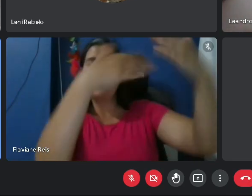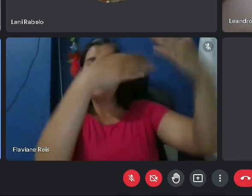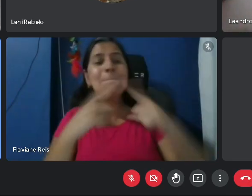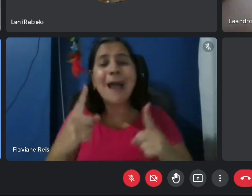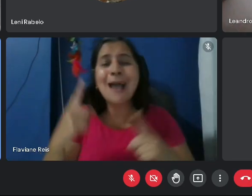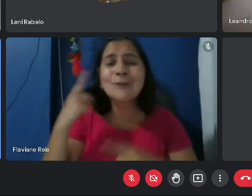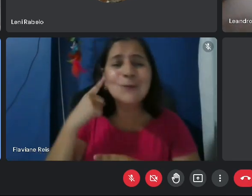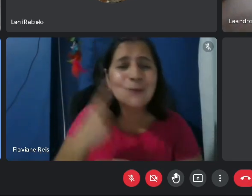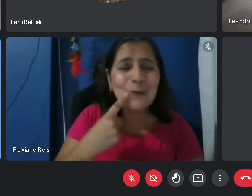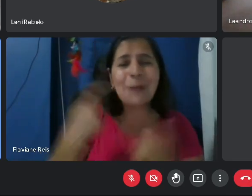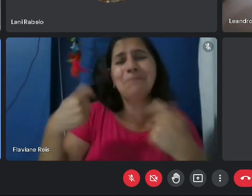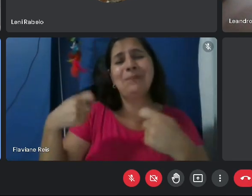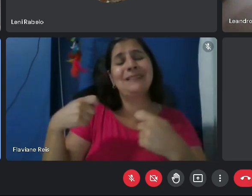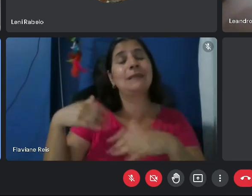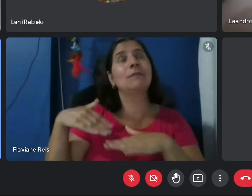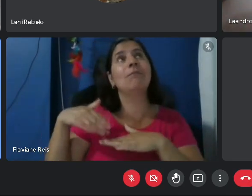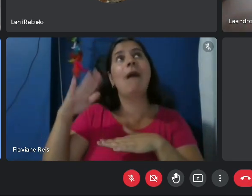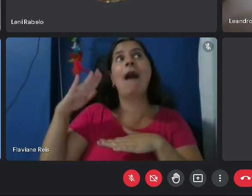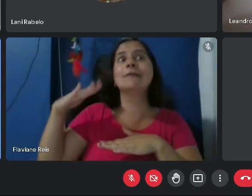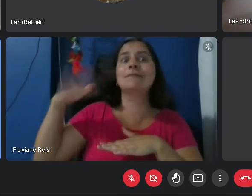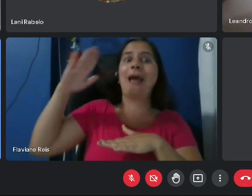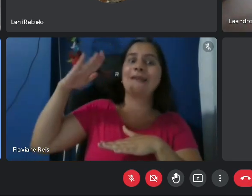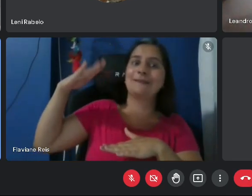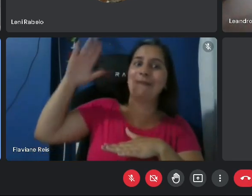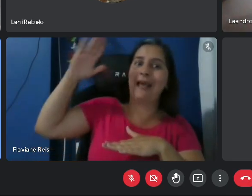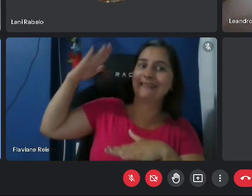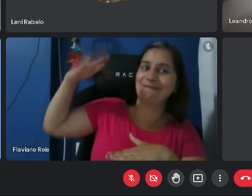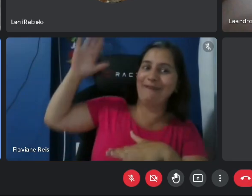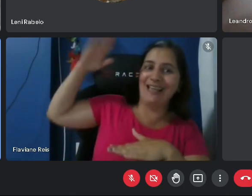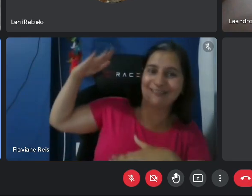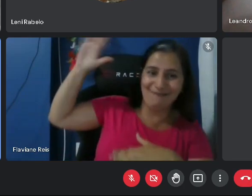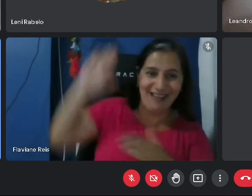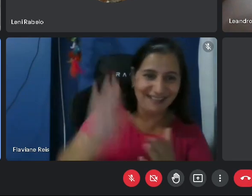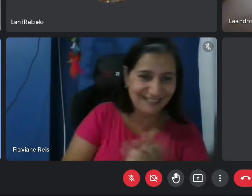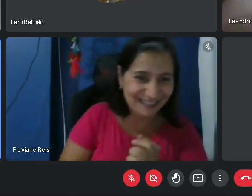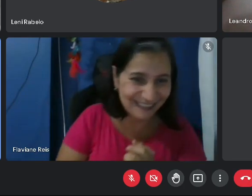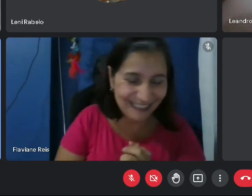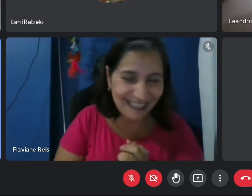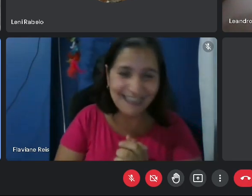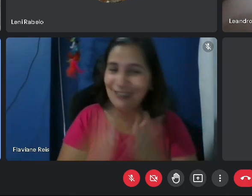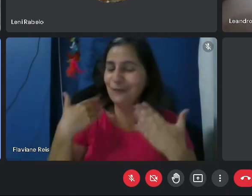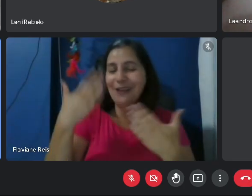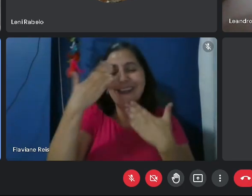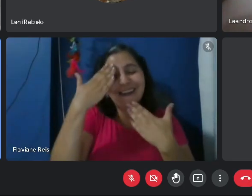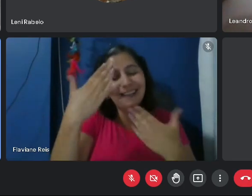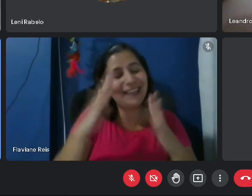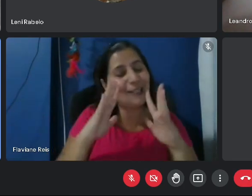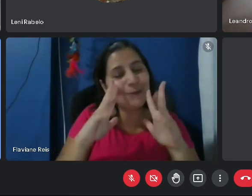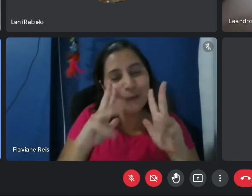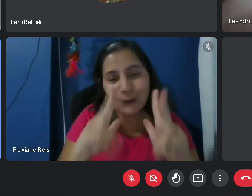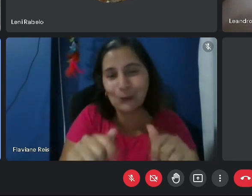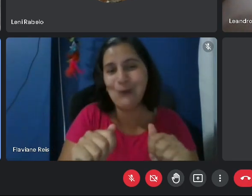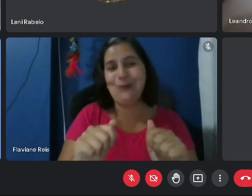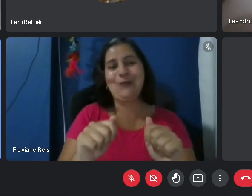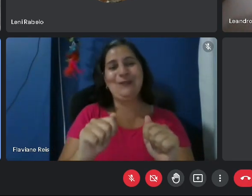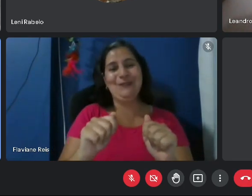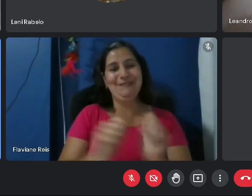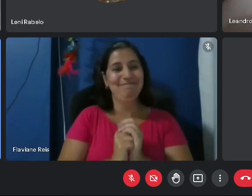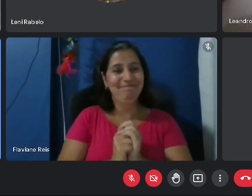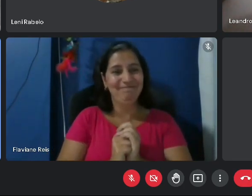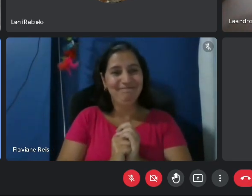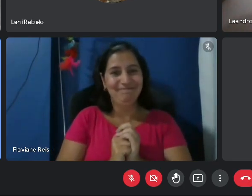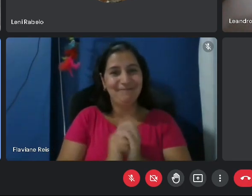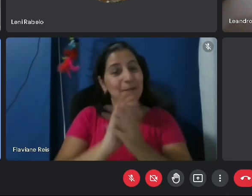tenha um espaço junto com o surdo, um espaço leve, para que isso aconteça mais e mais vezes.